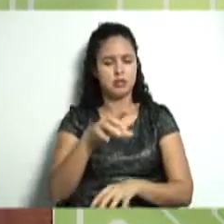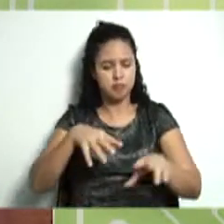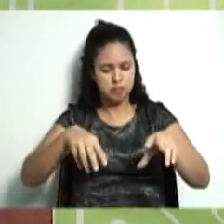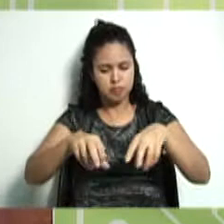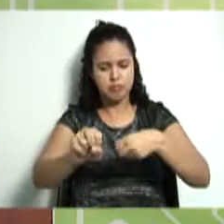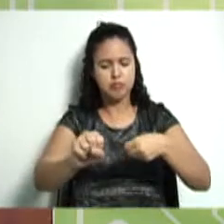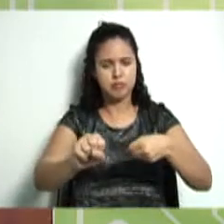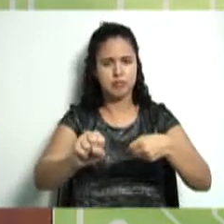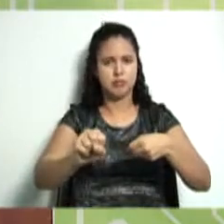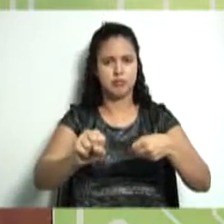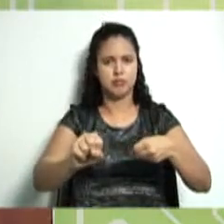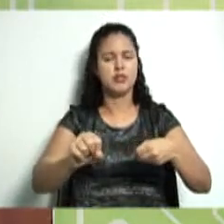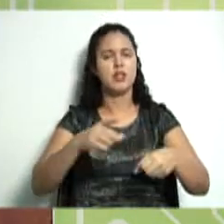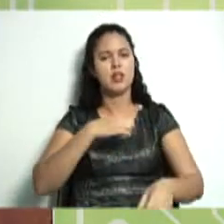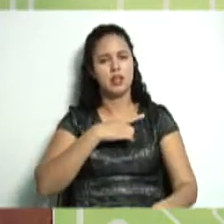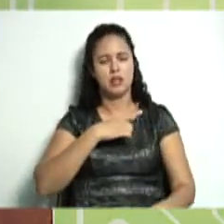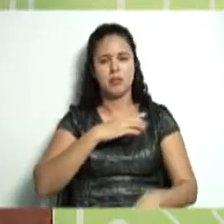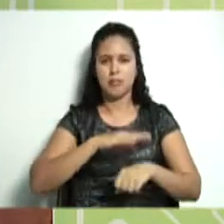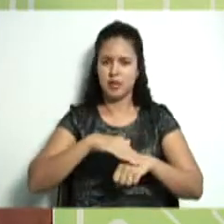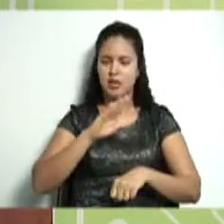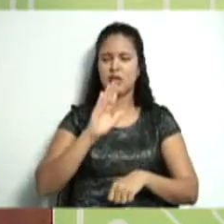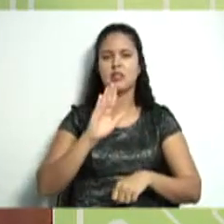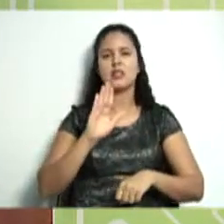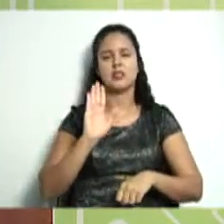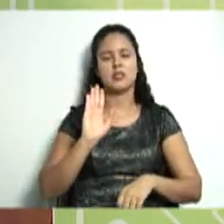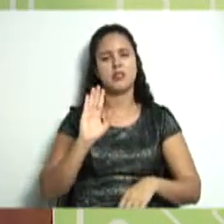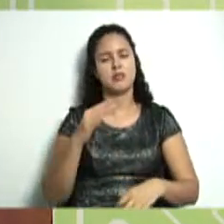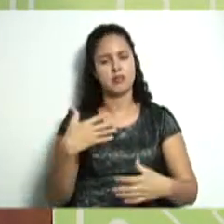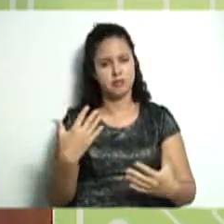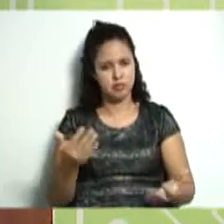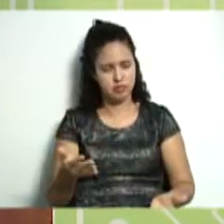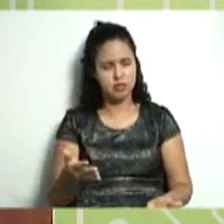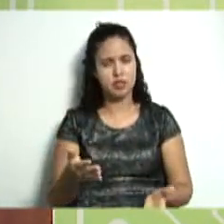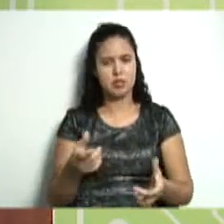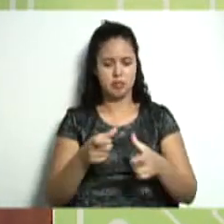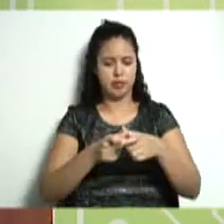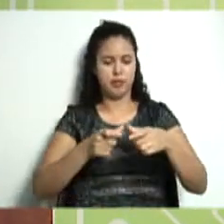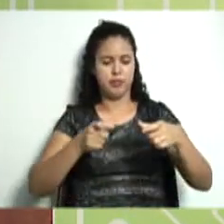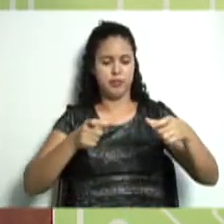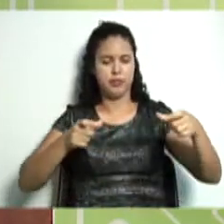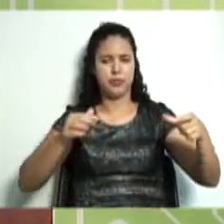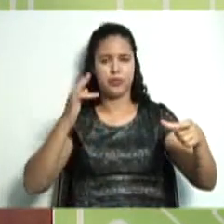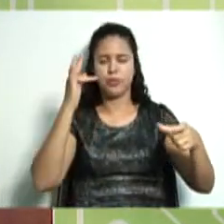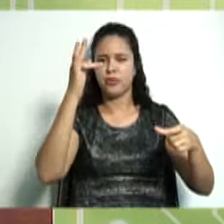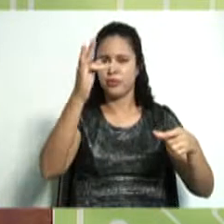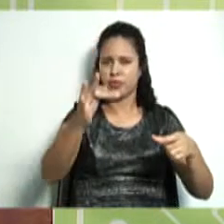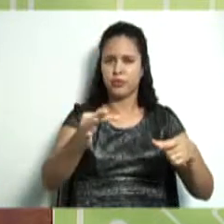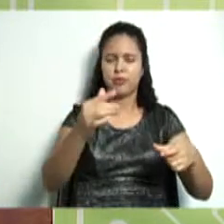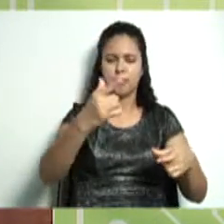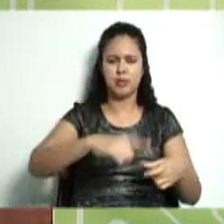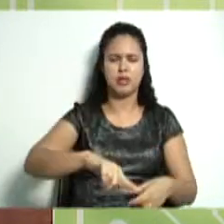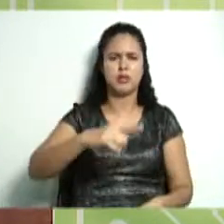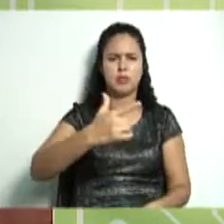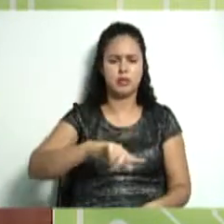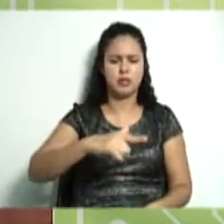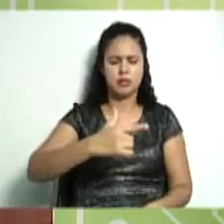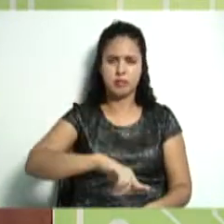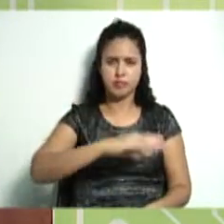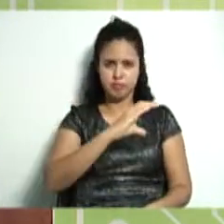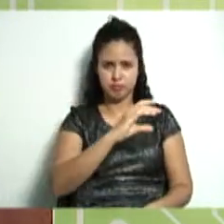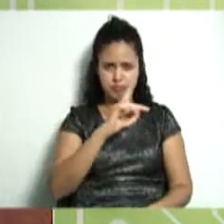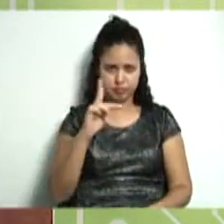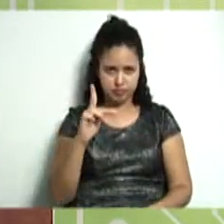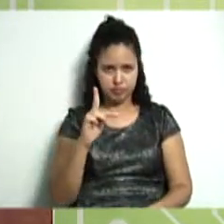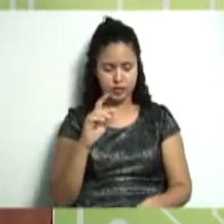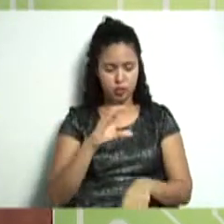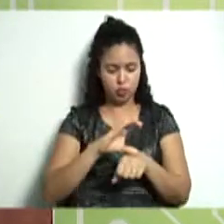mais ainda. Então, veja a perspectiva, o que a gente imagina a partir desse curso.